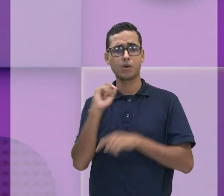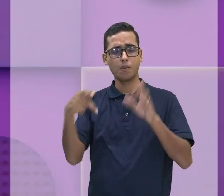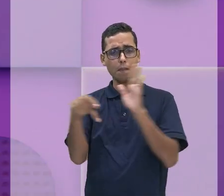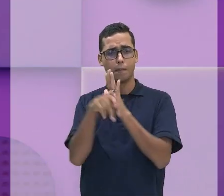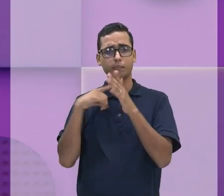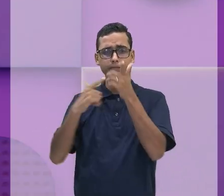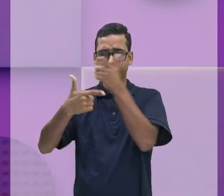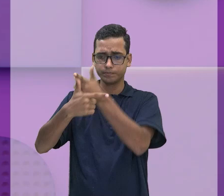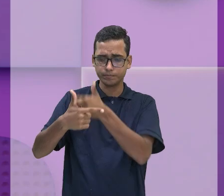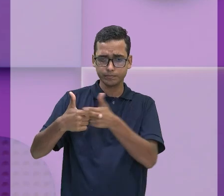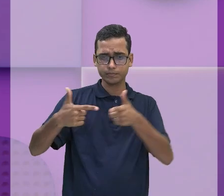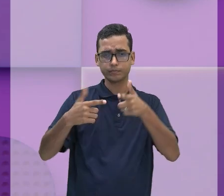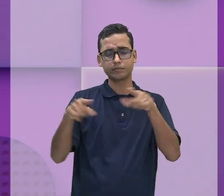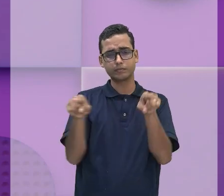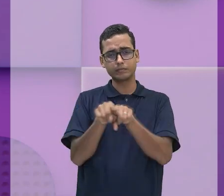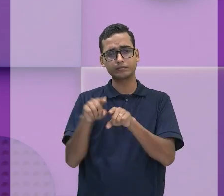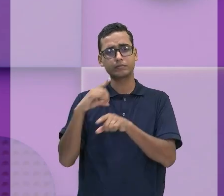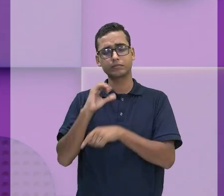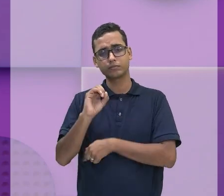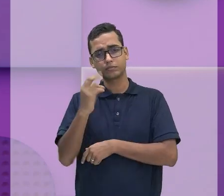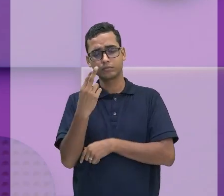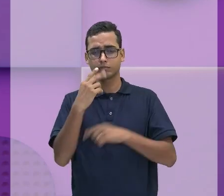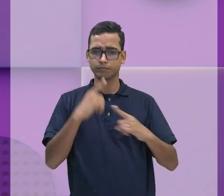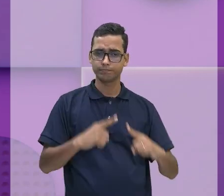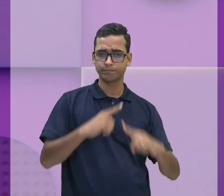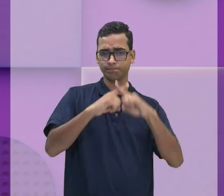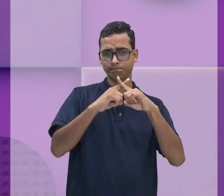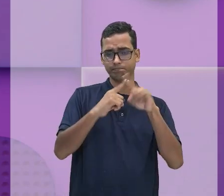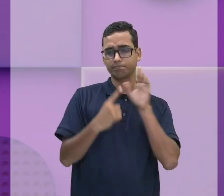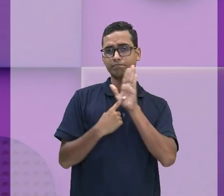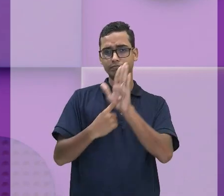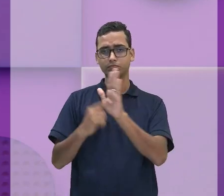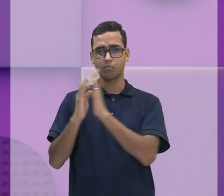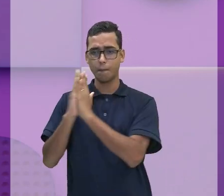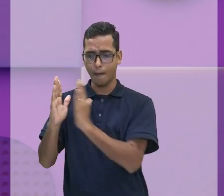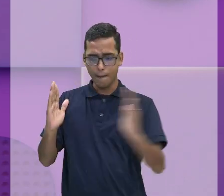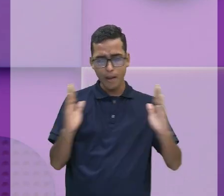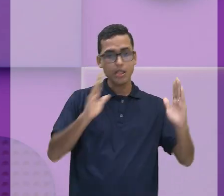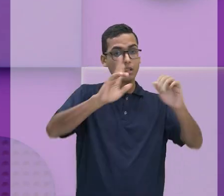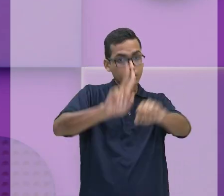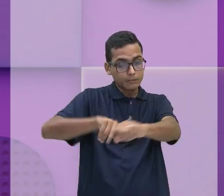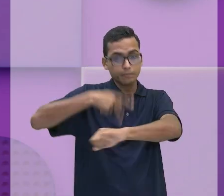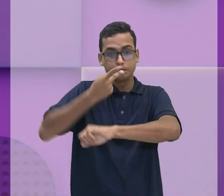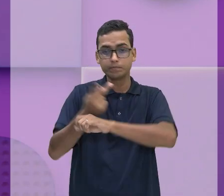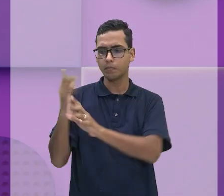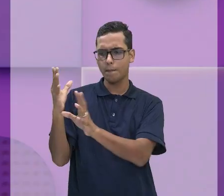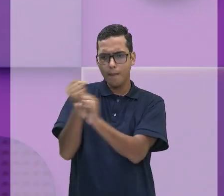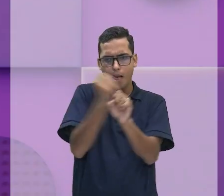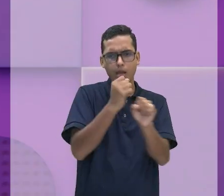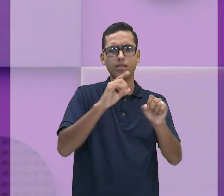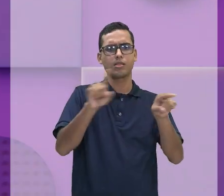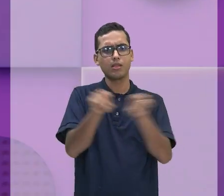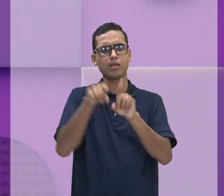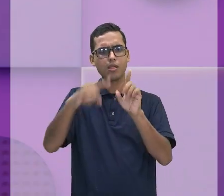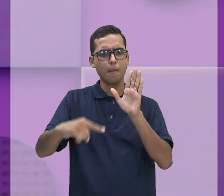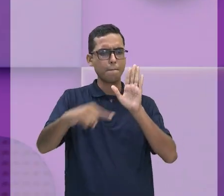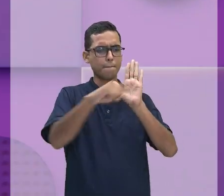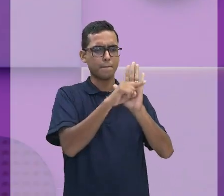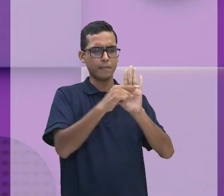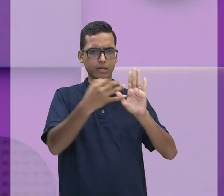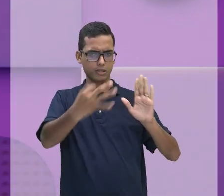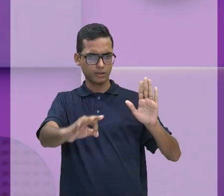divisão ou a multiplicação na ordem que aparecer e depois a soma e a subtração,